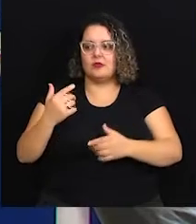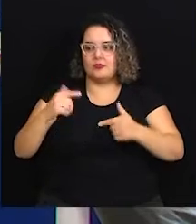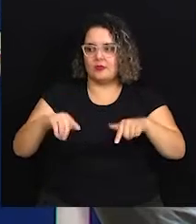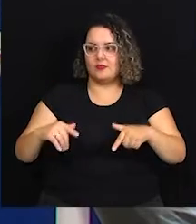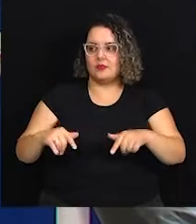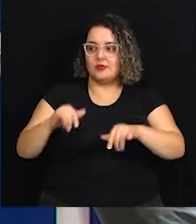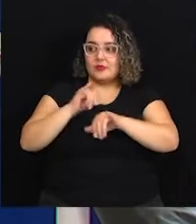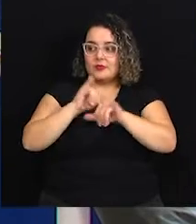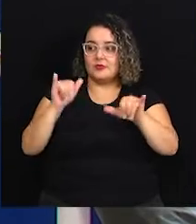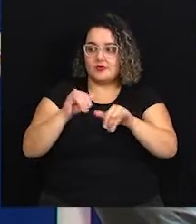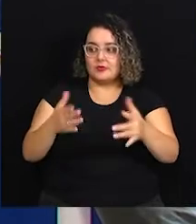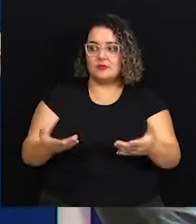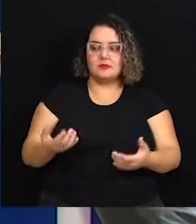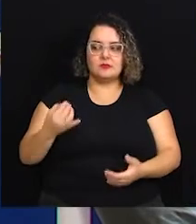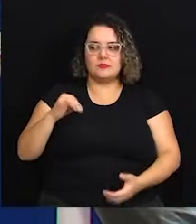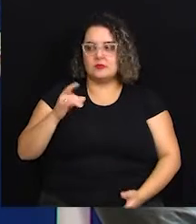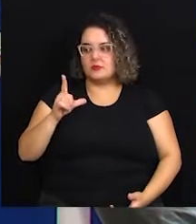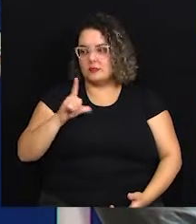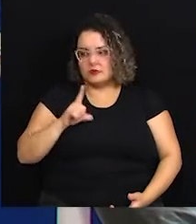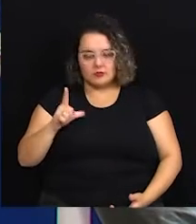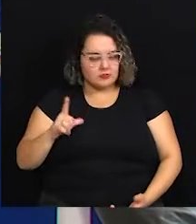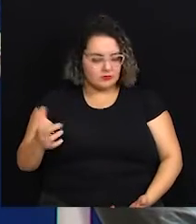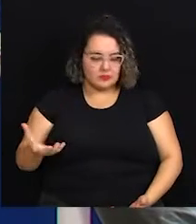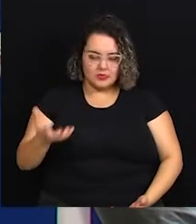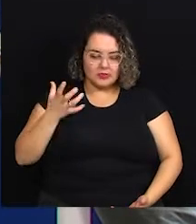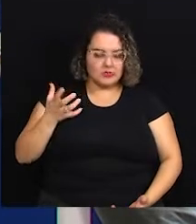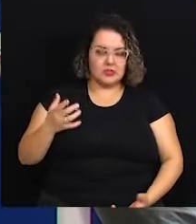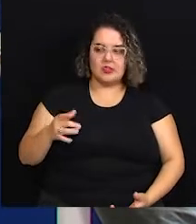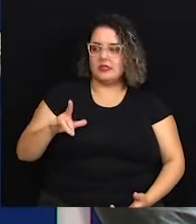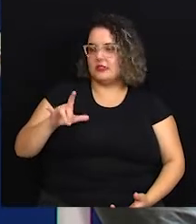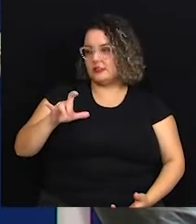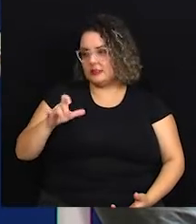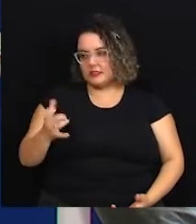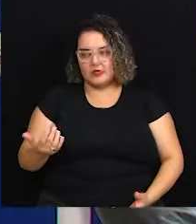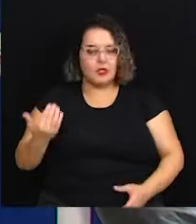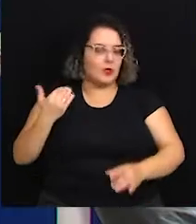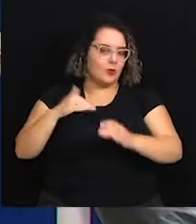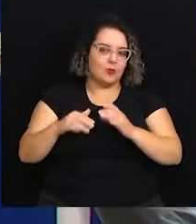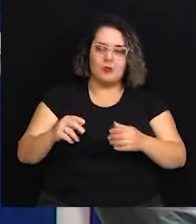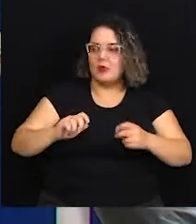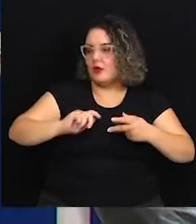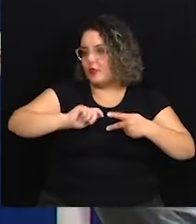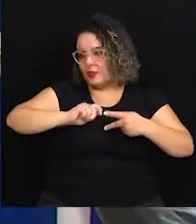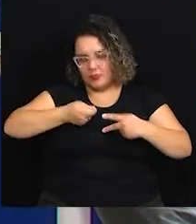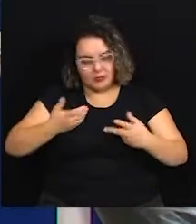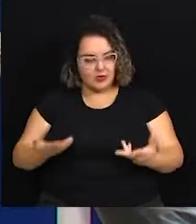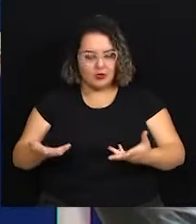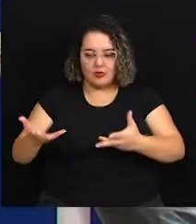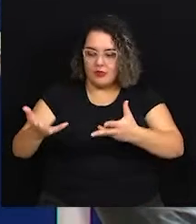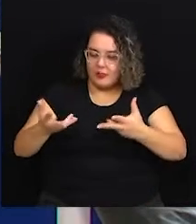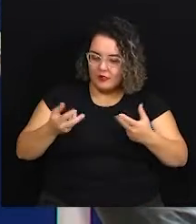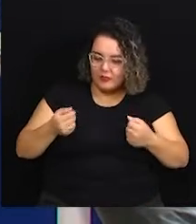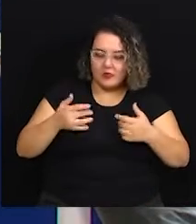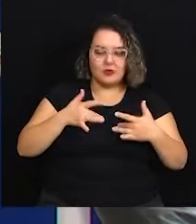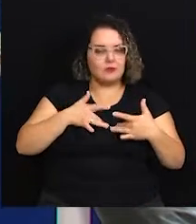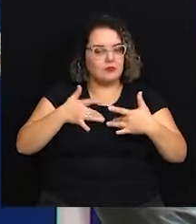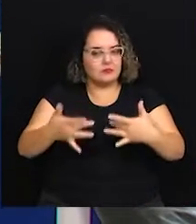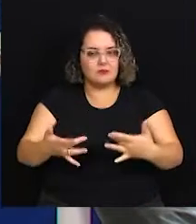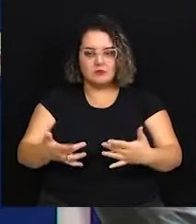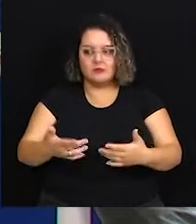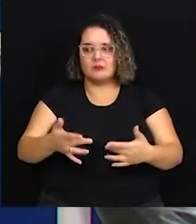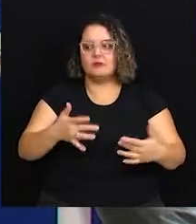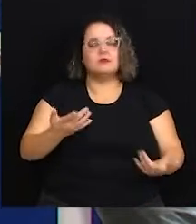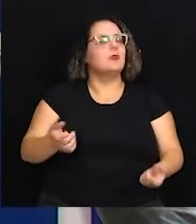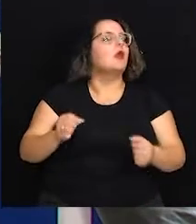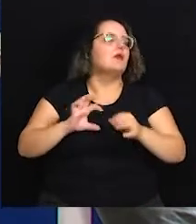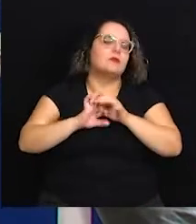para o público. Se quiser, passar o Instagram, passar o e-mail, passar o Pix daqui, convidar para fazer uma doação, voluntariado, fica